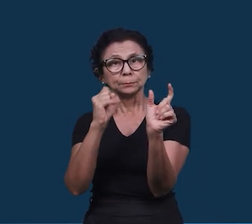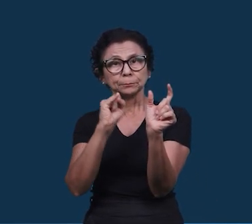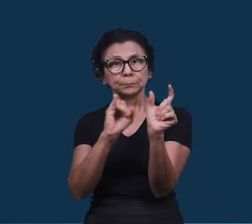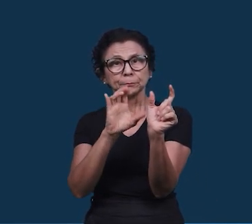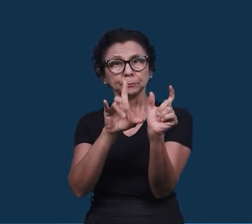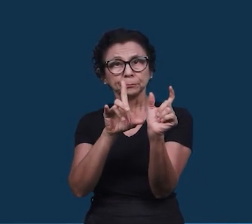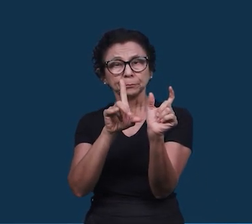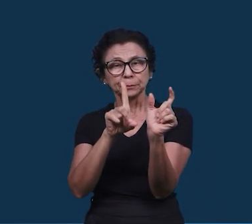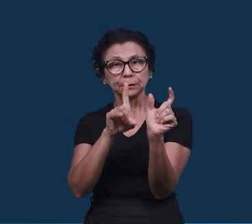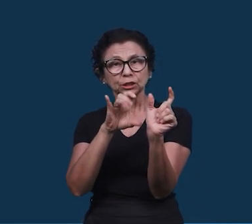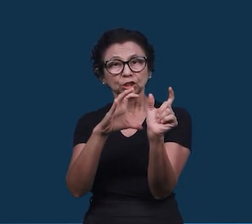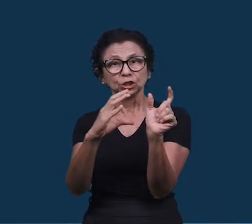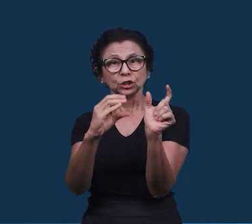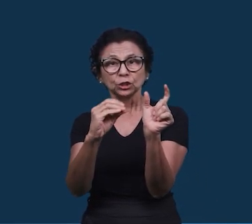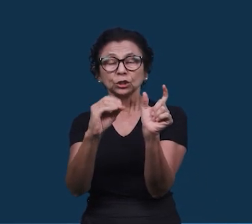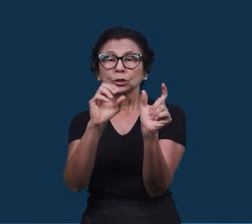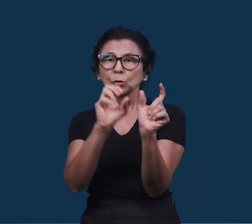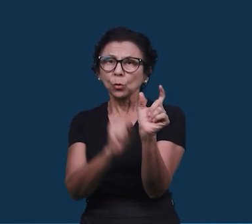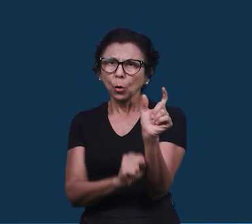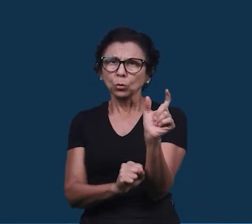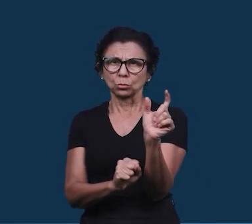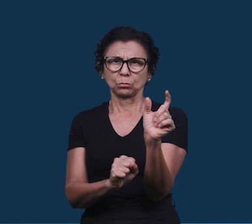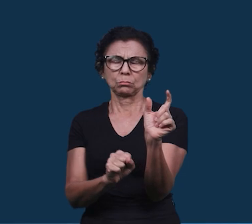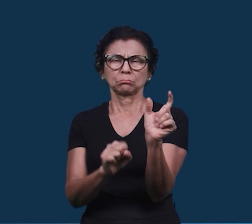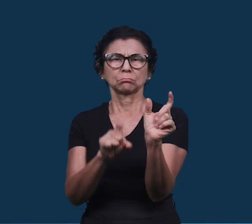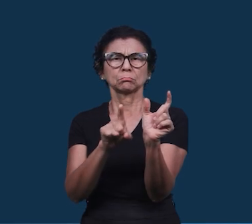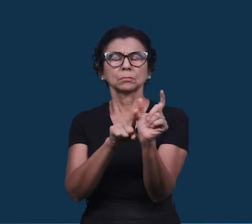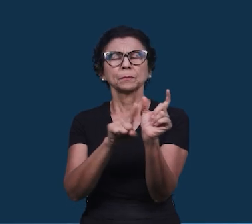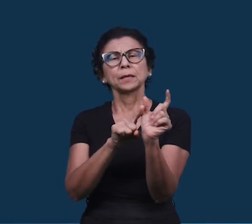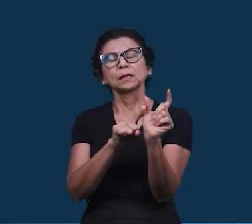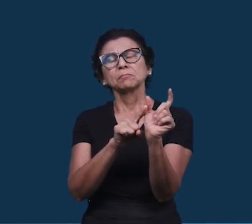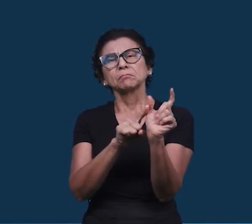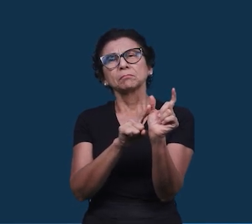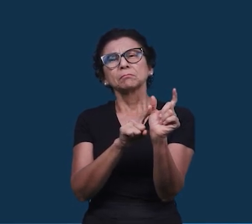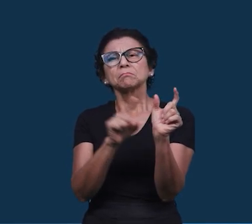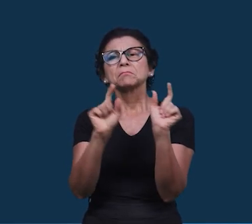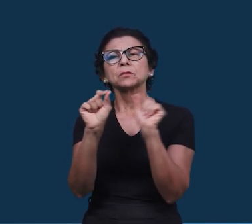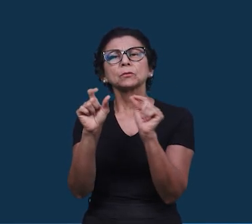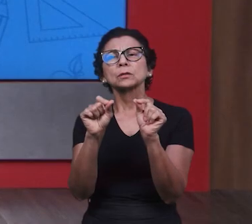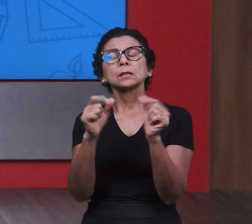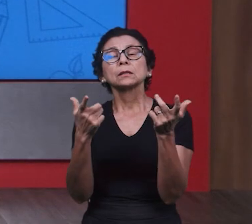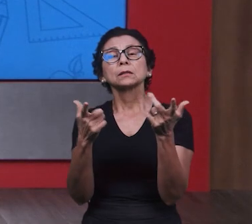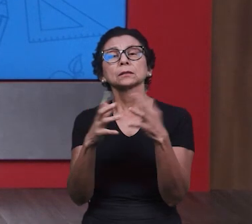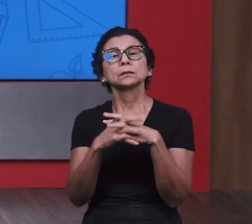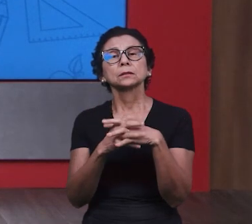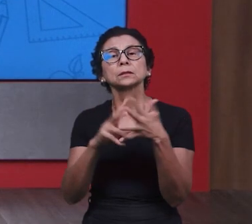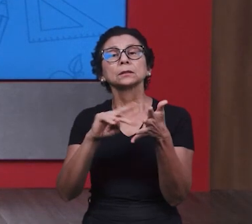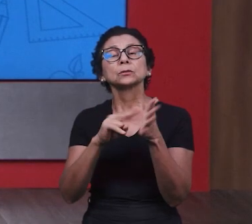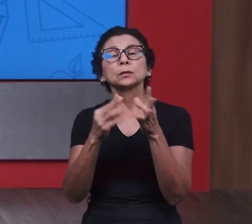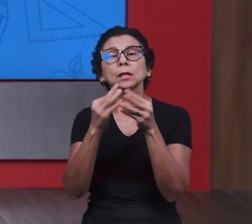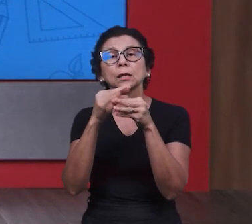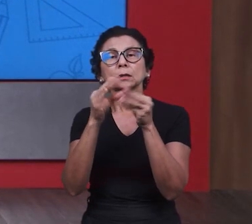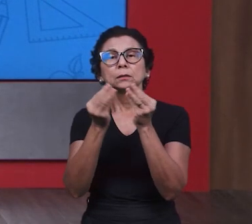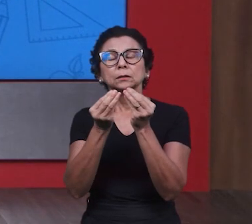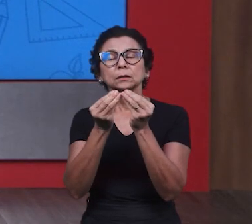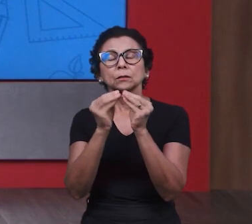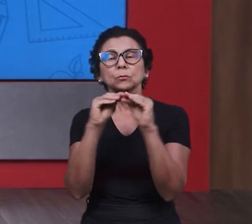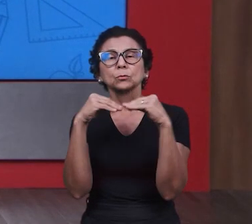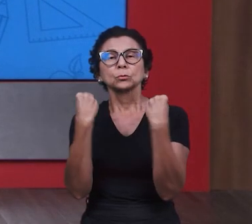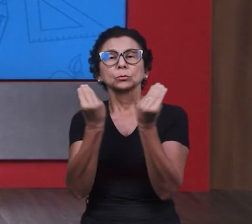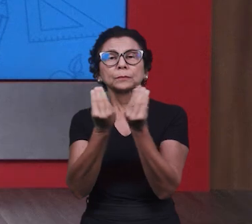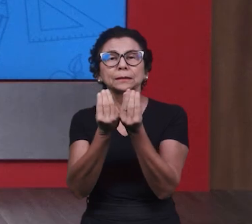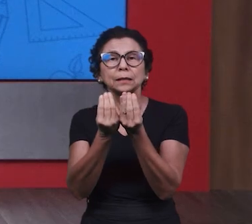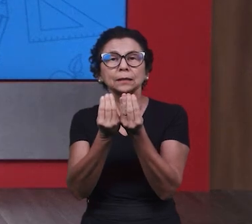ele fala tecidos lipídicos, ele está falando para você, então, em substâncias